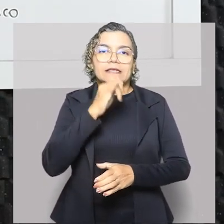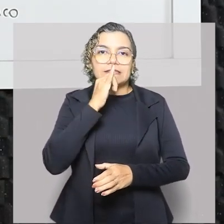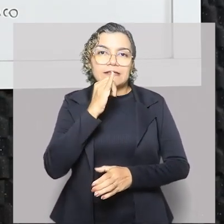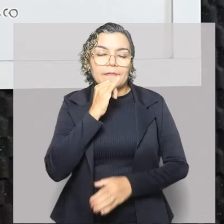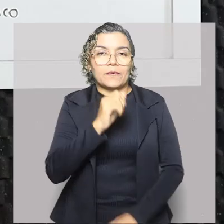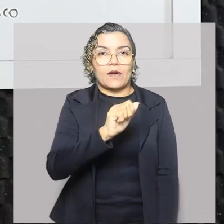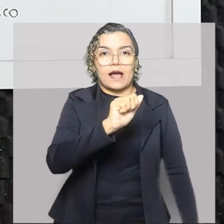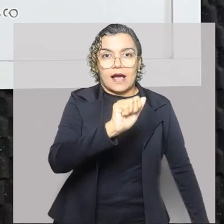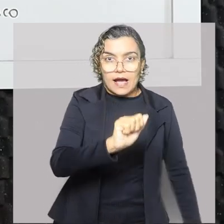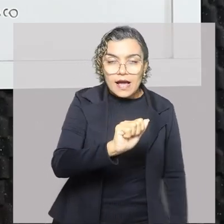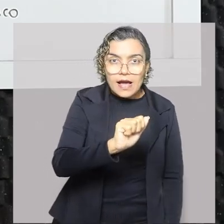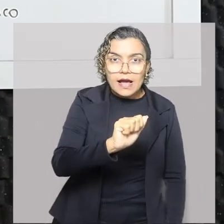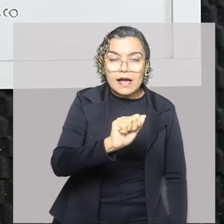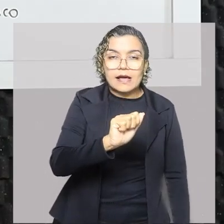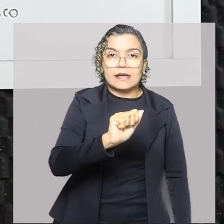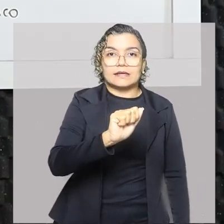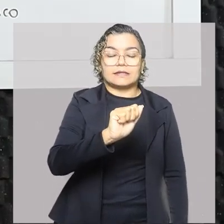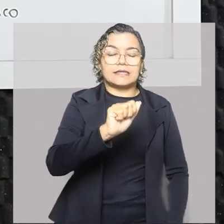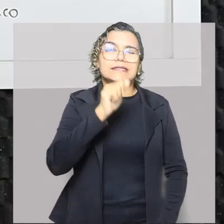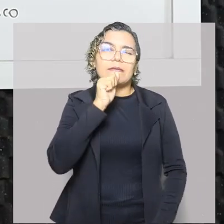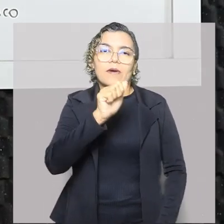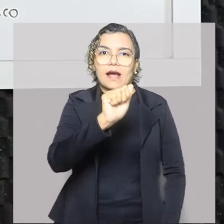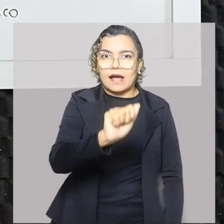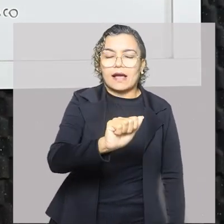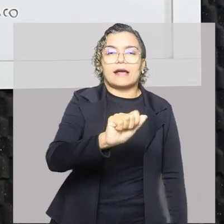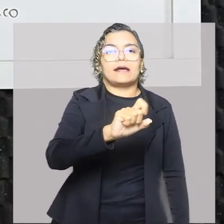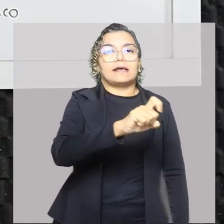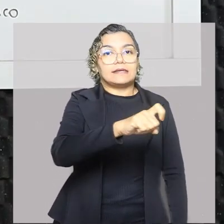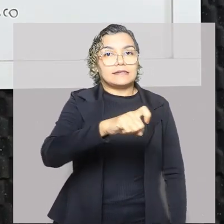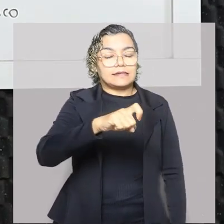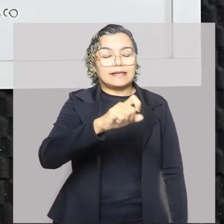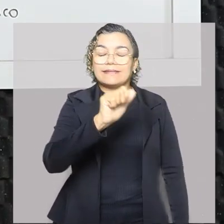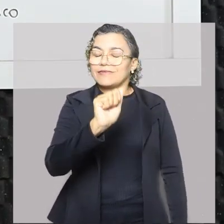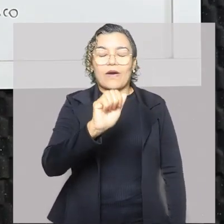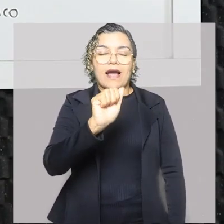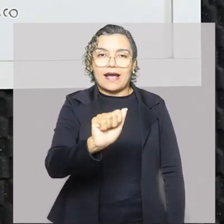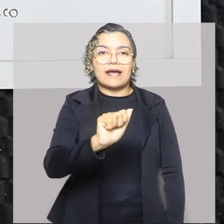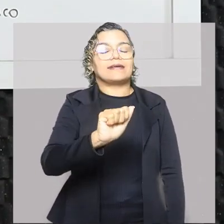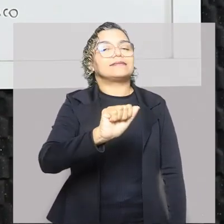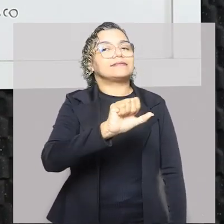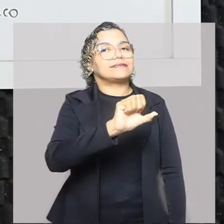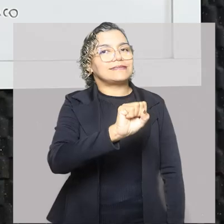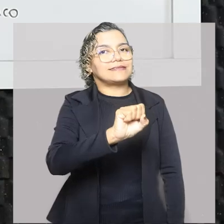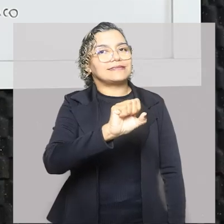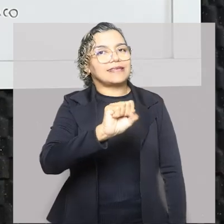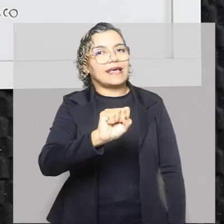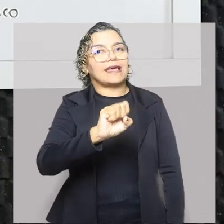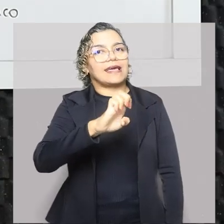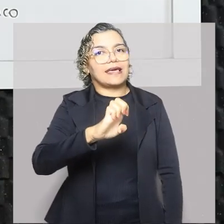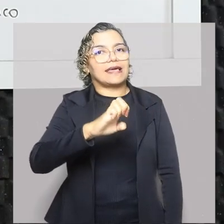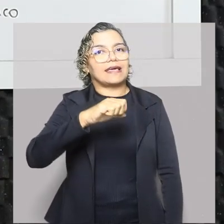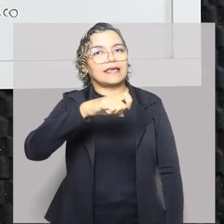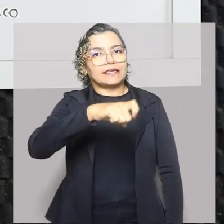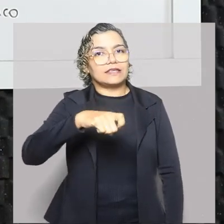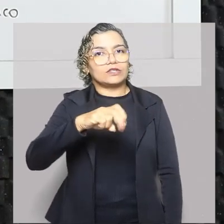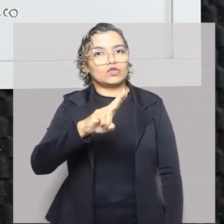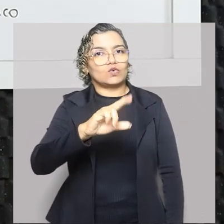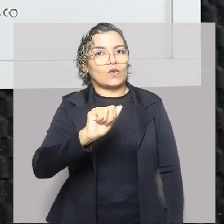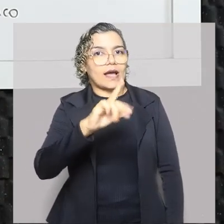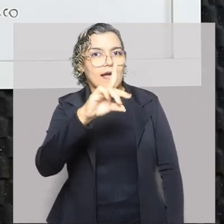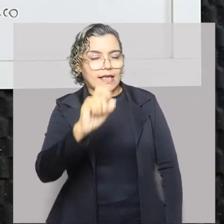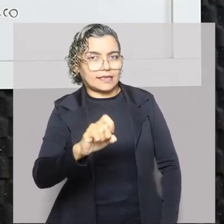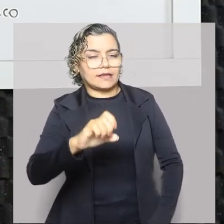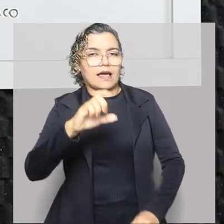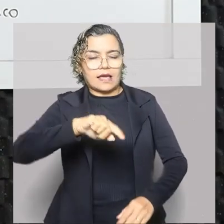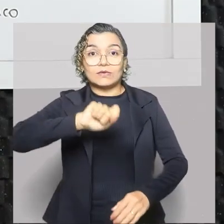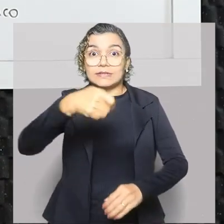assexuada, é aquela que não envolve a presença de gametas, não nos gera, né, uma variabilidade genética, que